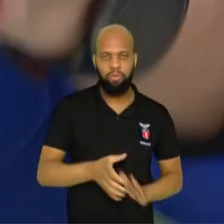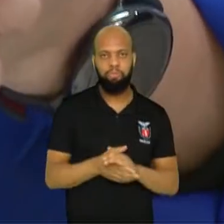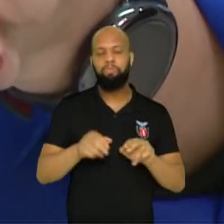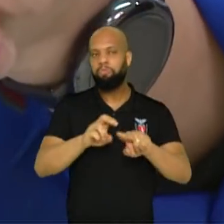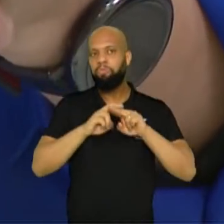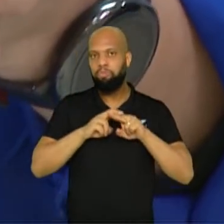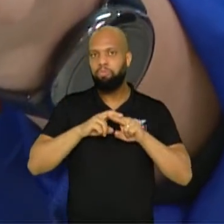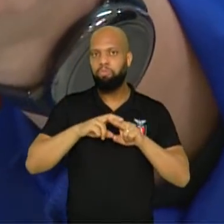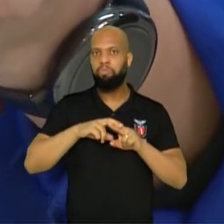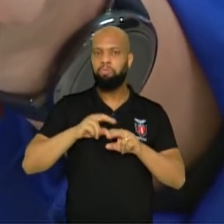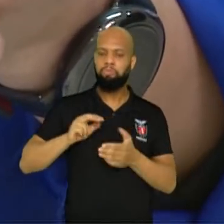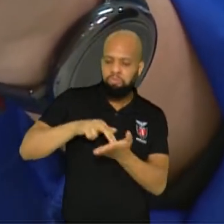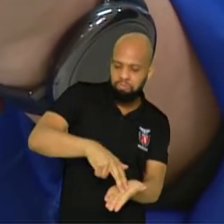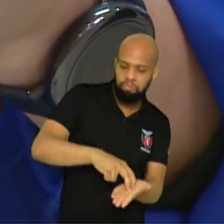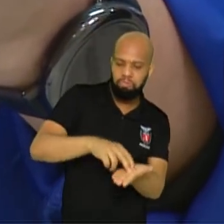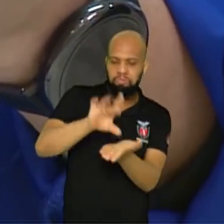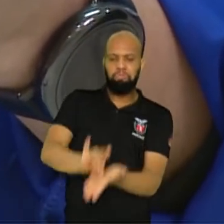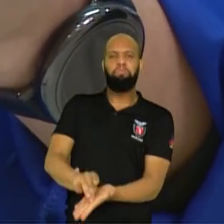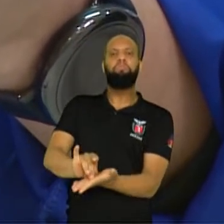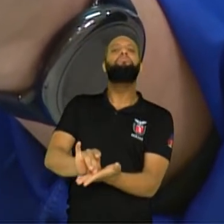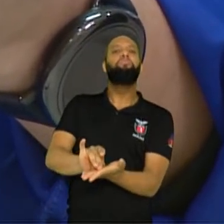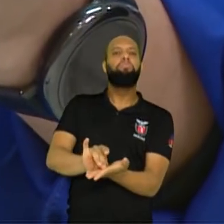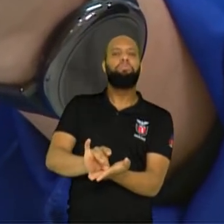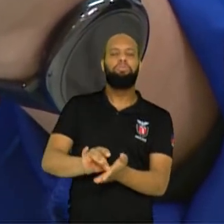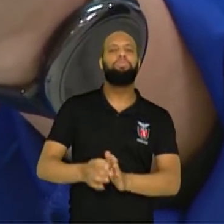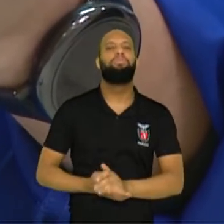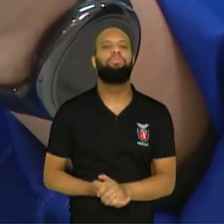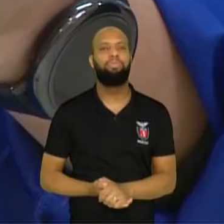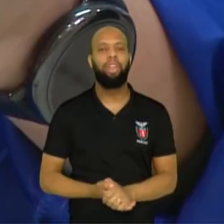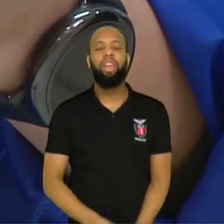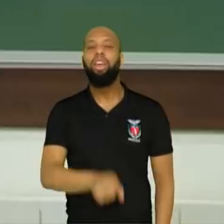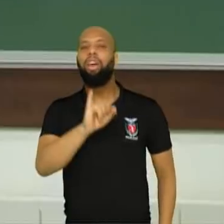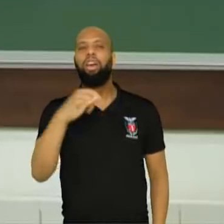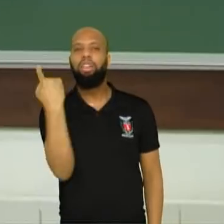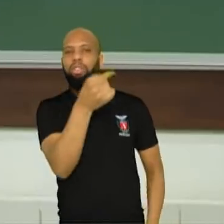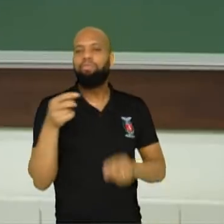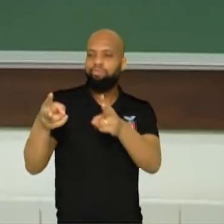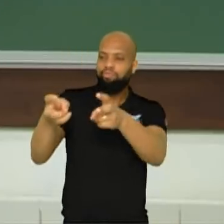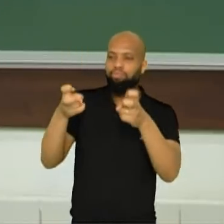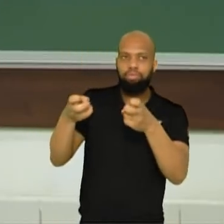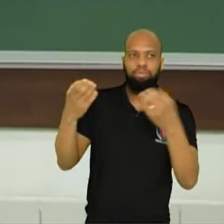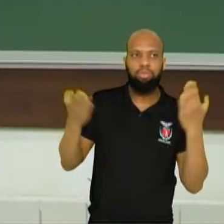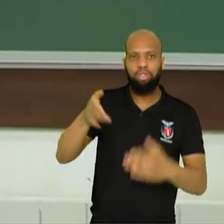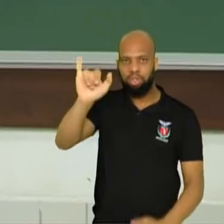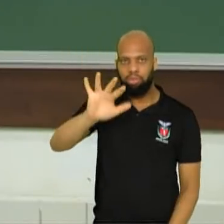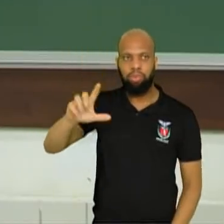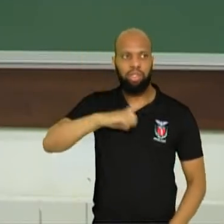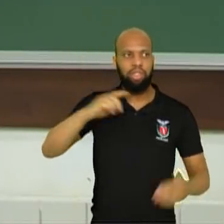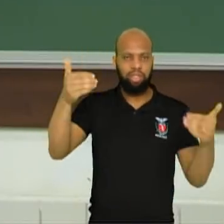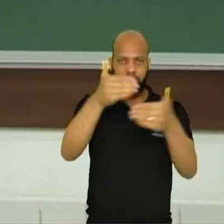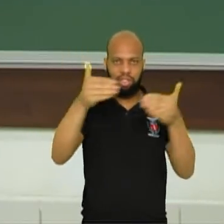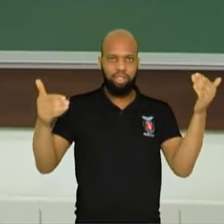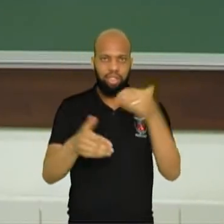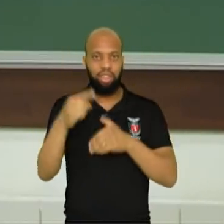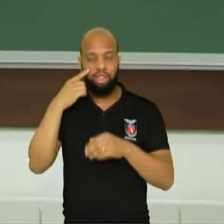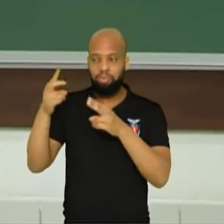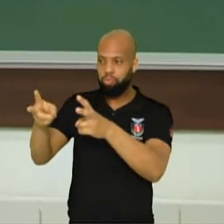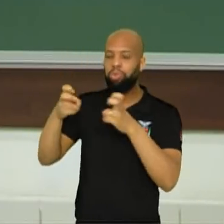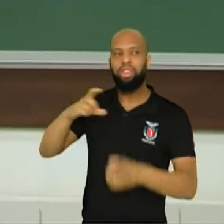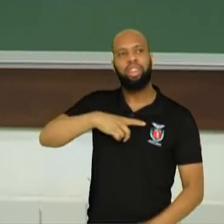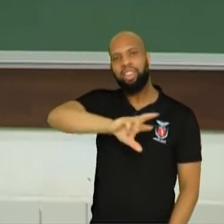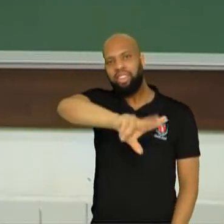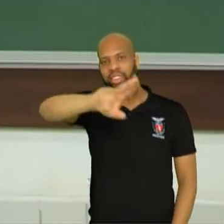mais firme lá no substrato onde ela está. Se a gente observar na imagem que tem aqui no slide, vocês vão ver que tem